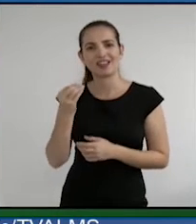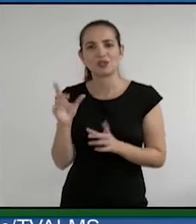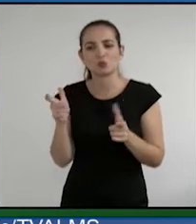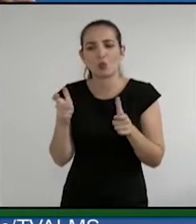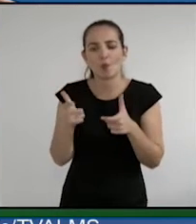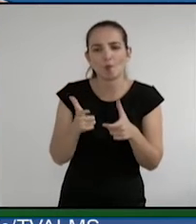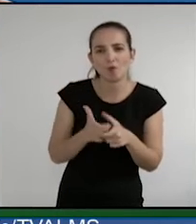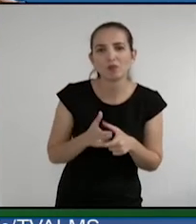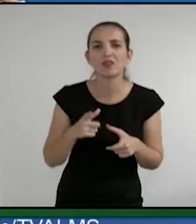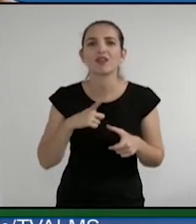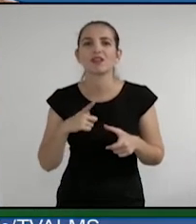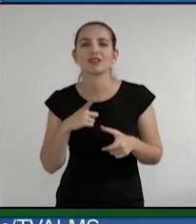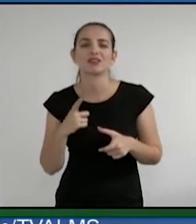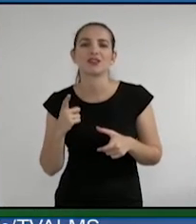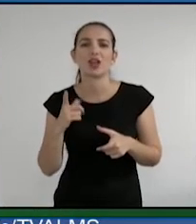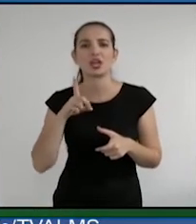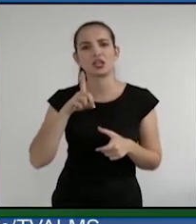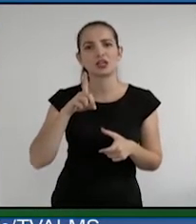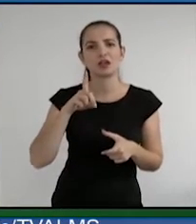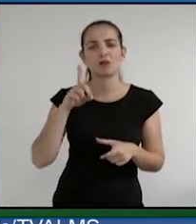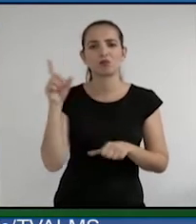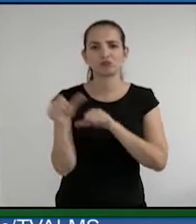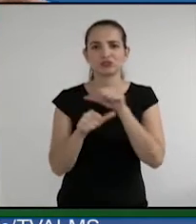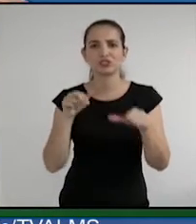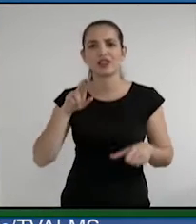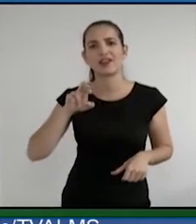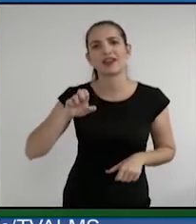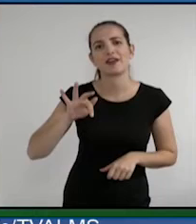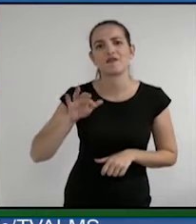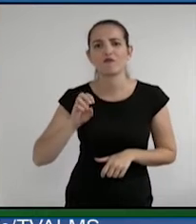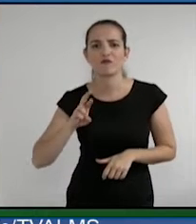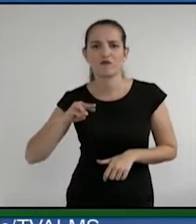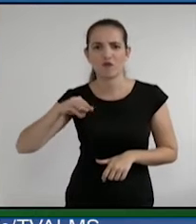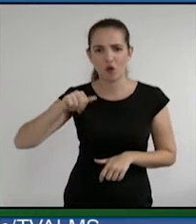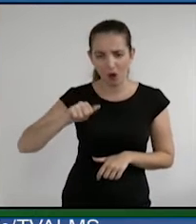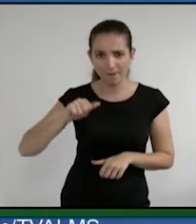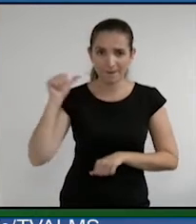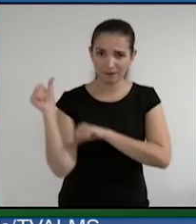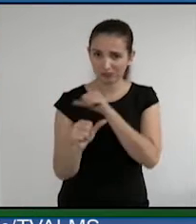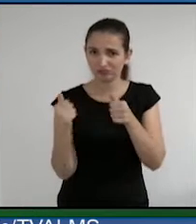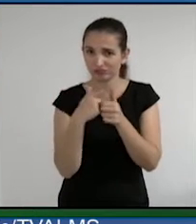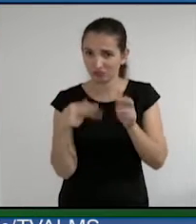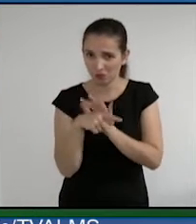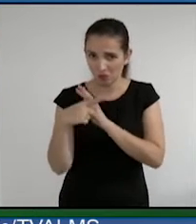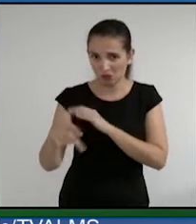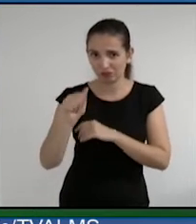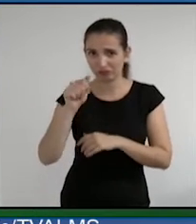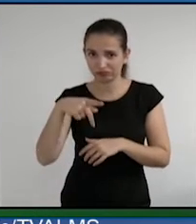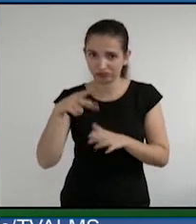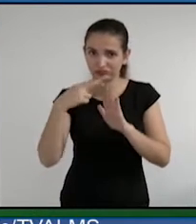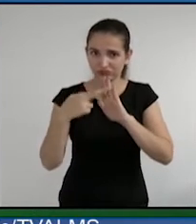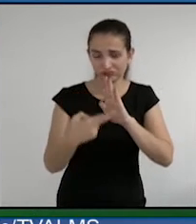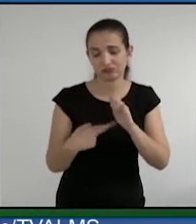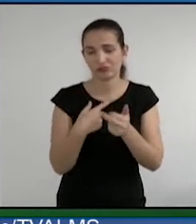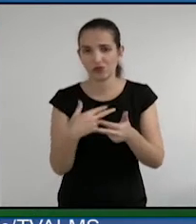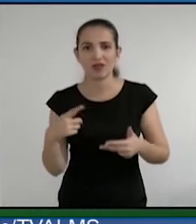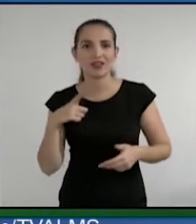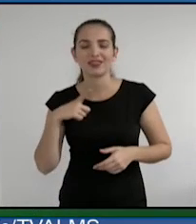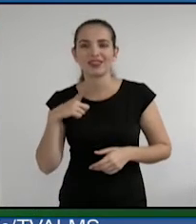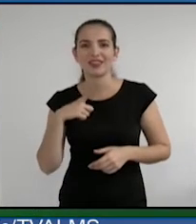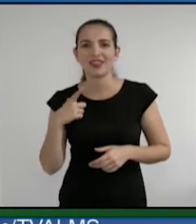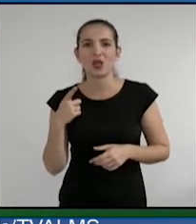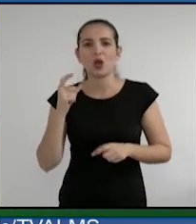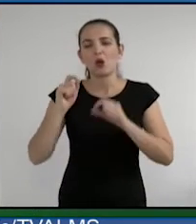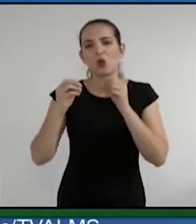certeza, o reflexo e seria a disseminação em relação aos estados ter argumento para colocar os